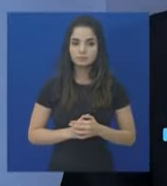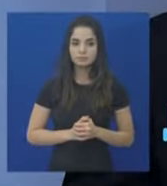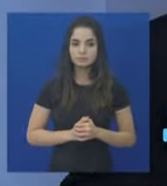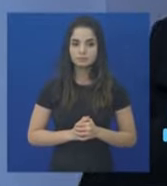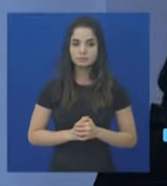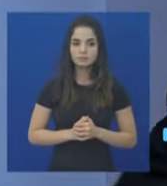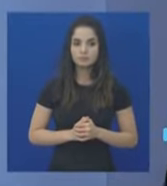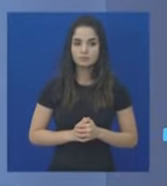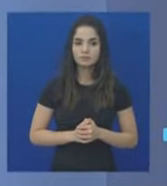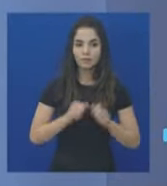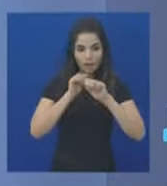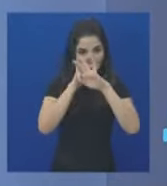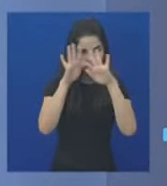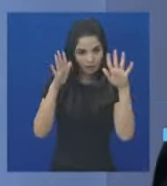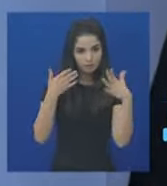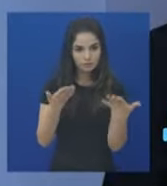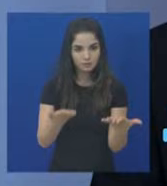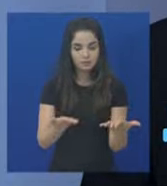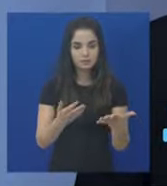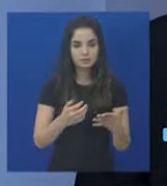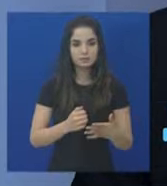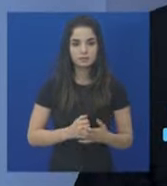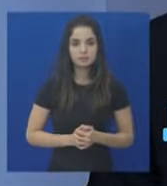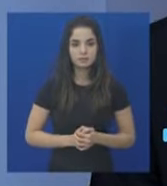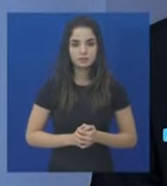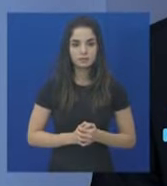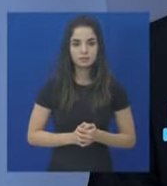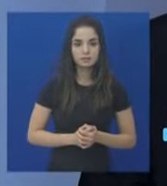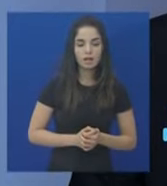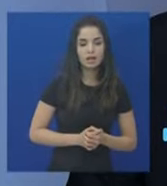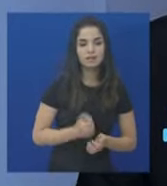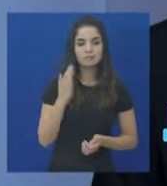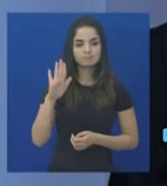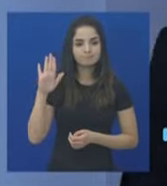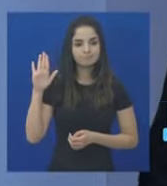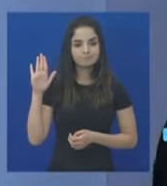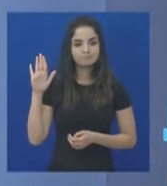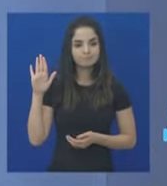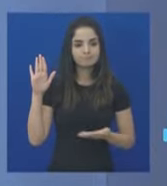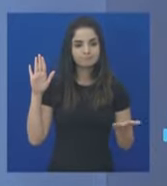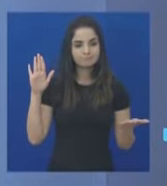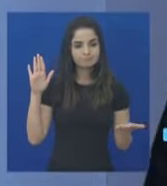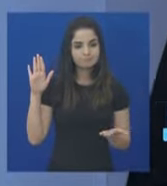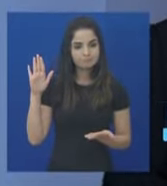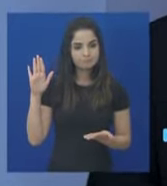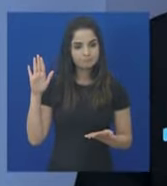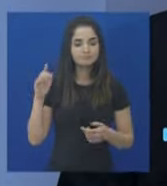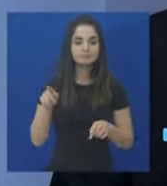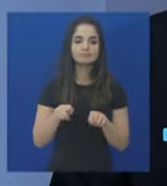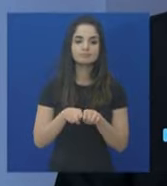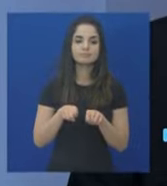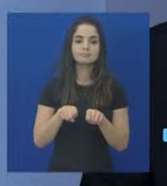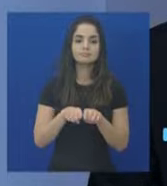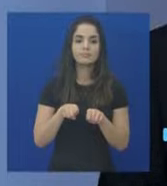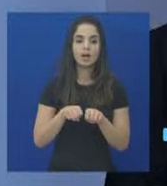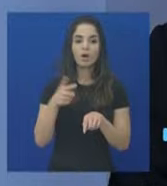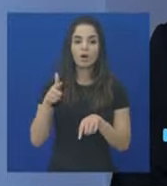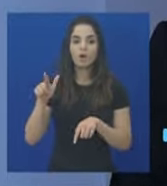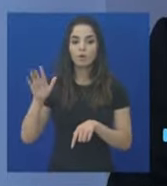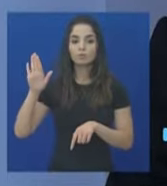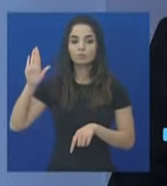Está claro para você, telespectador, que o candidato do governo atual e o candidato do Pacto de 20